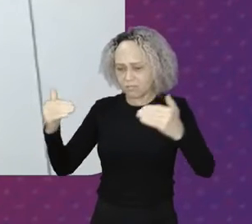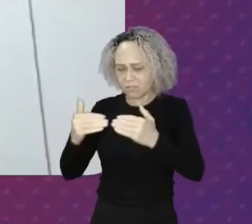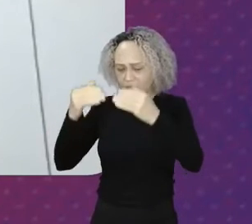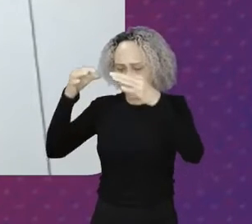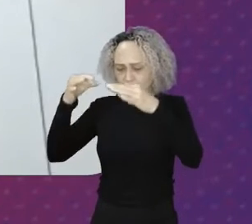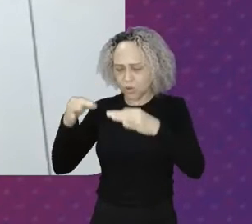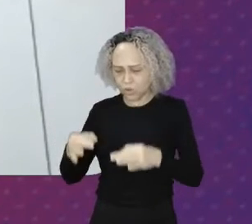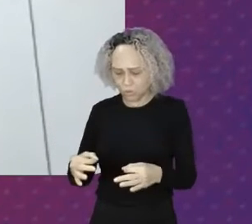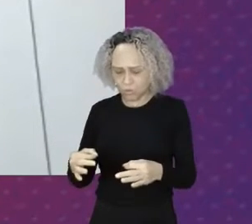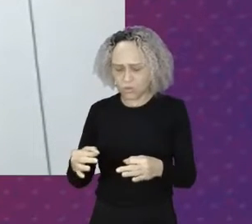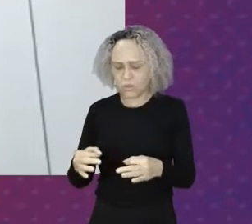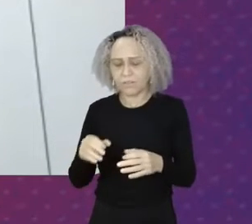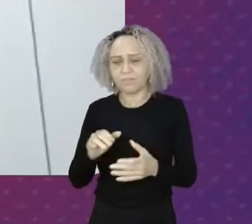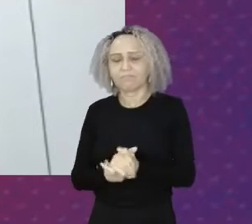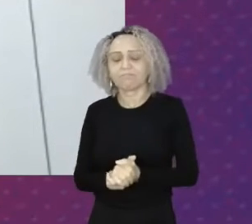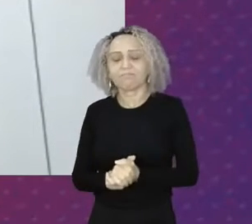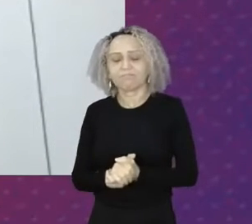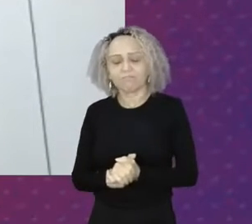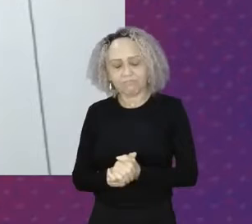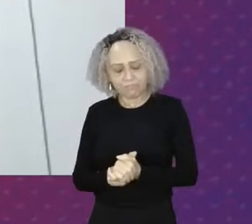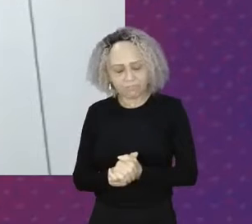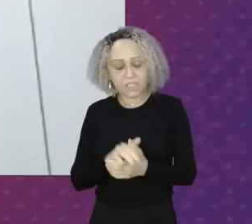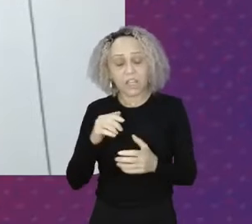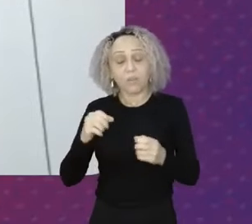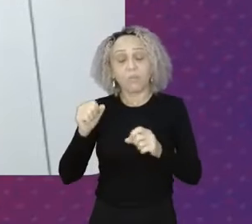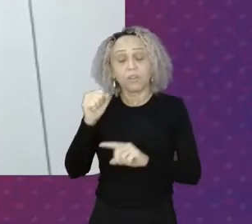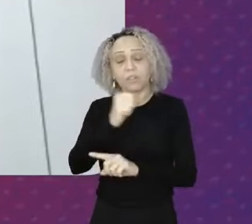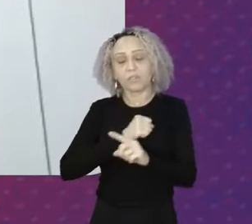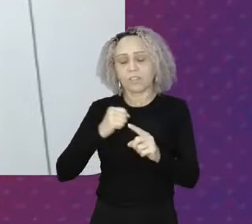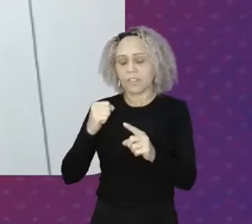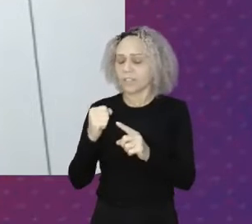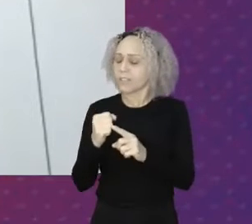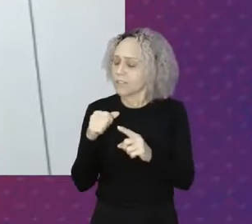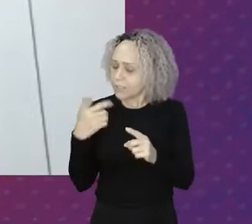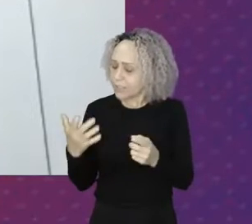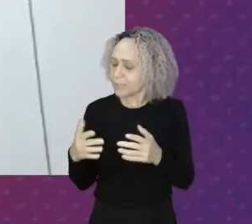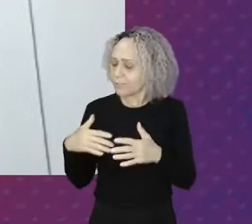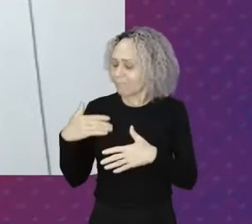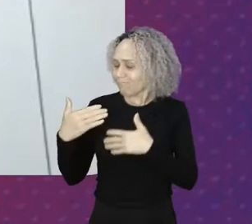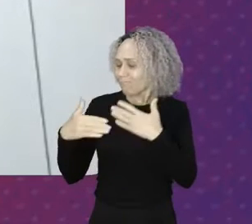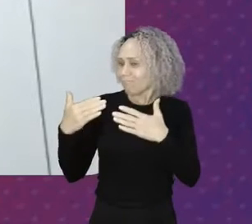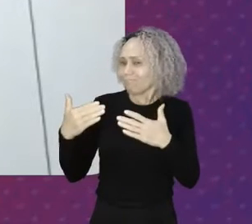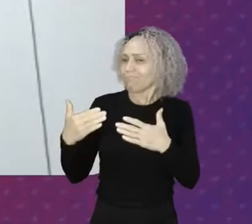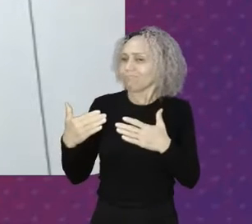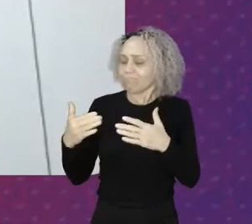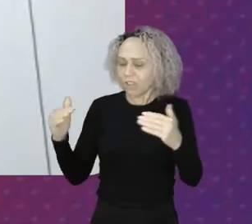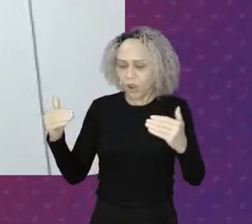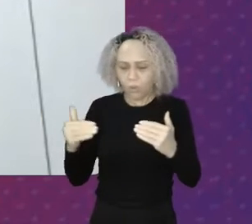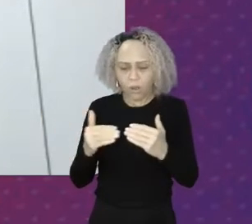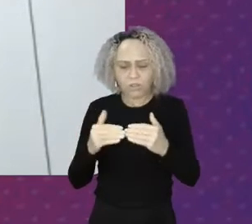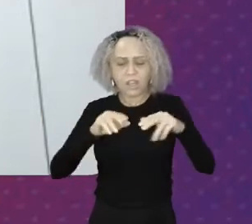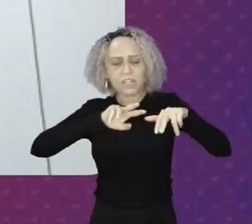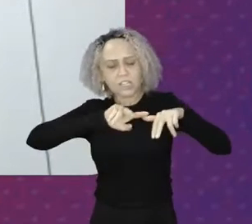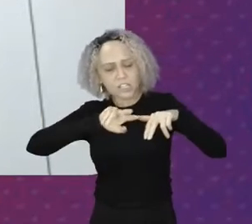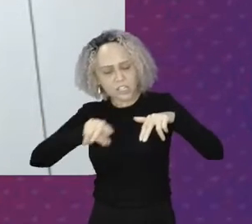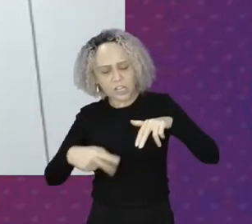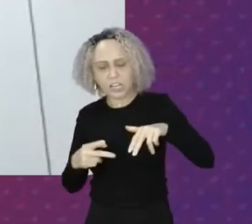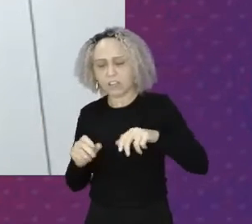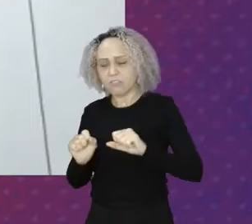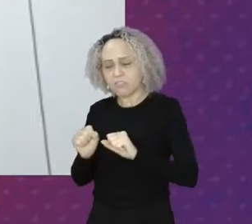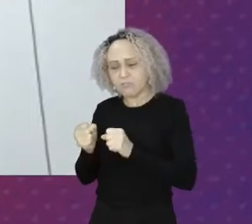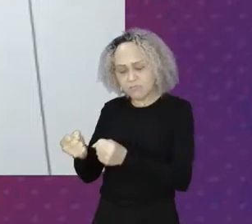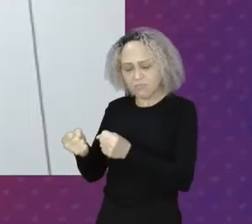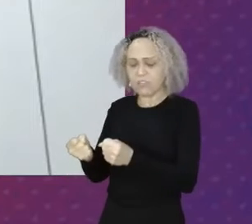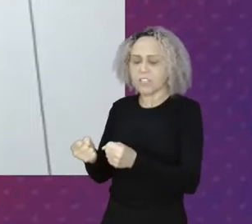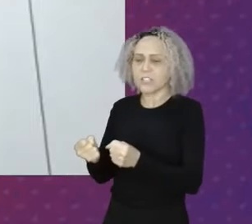tange a igualdade de gênero, no que tange o enfrentamento ao racismo, à LGBTfobia e todas as formas de